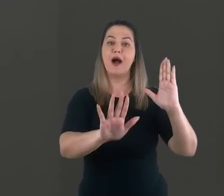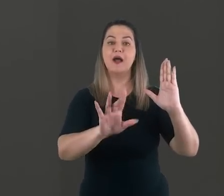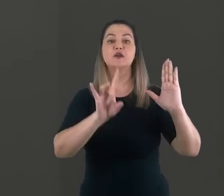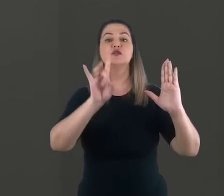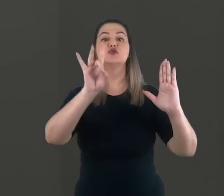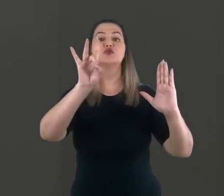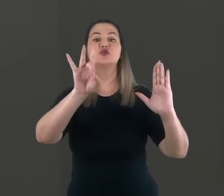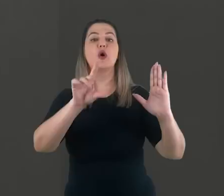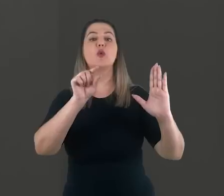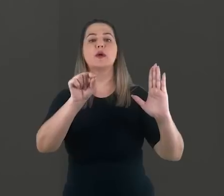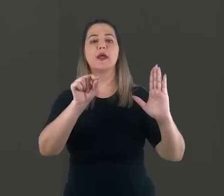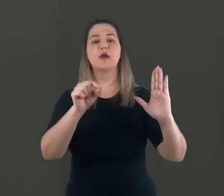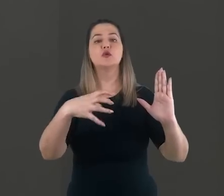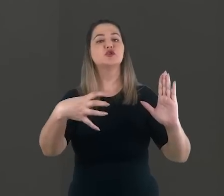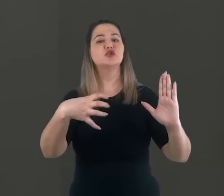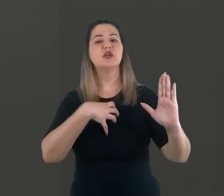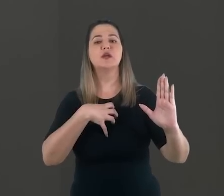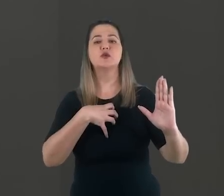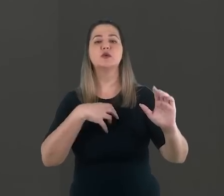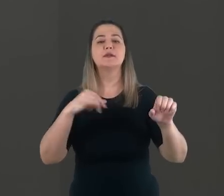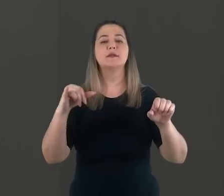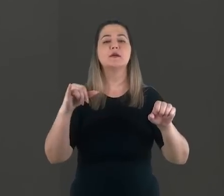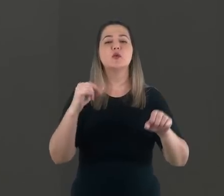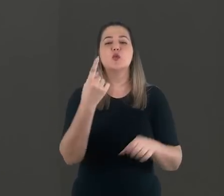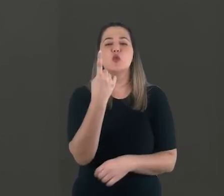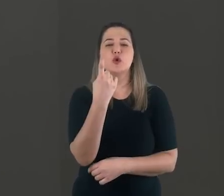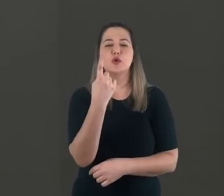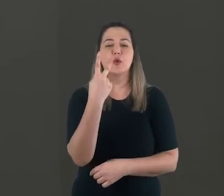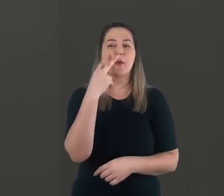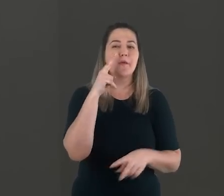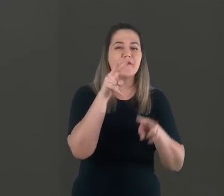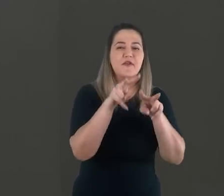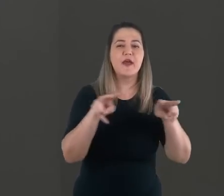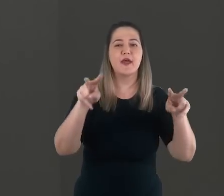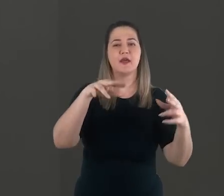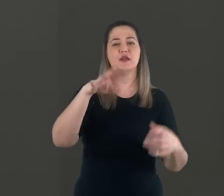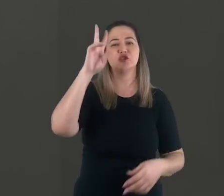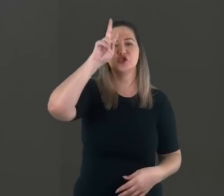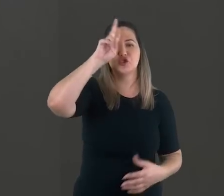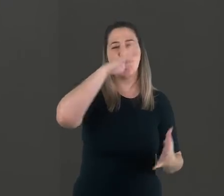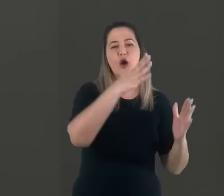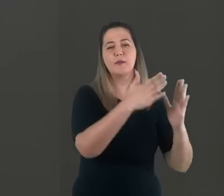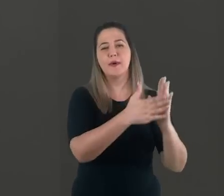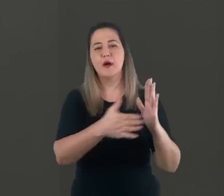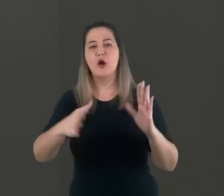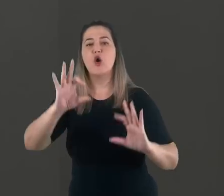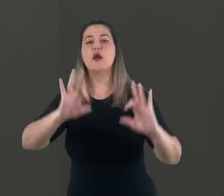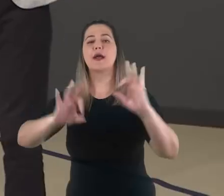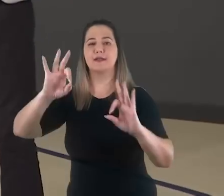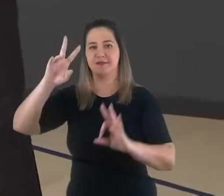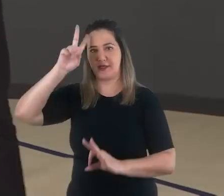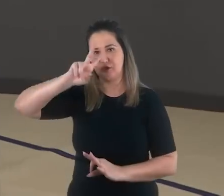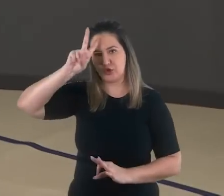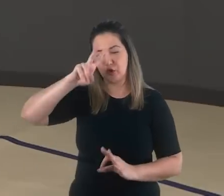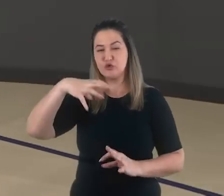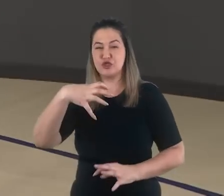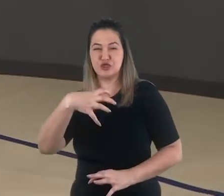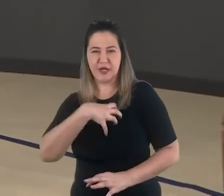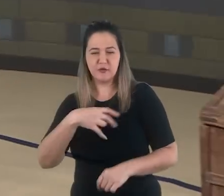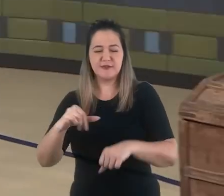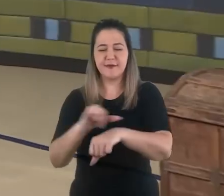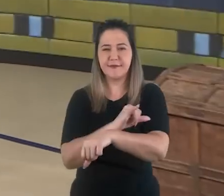forma única de ver a história e não um plágio de Daniel por esses textos. Você percebeu? Com base